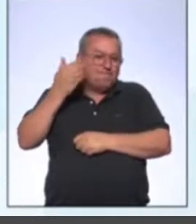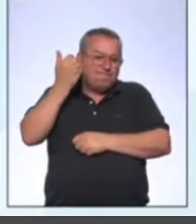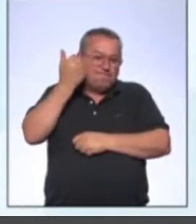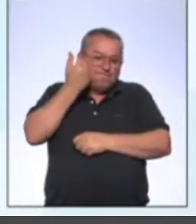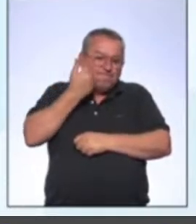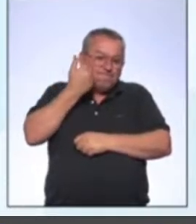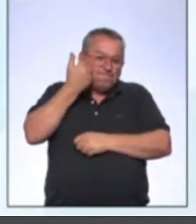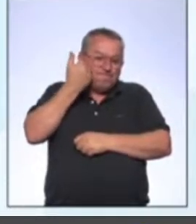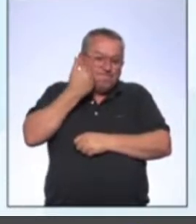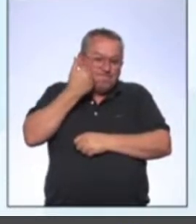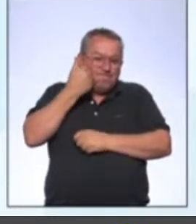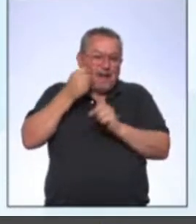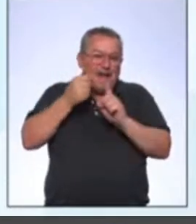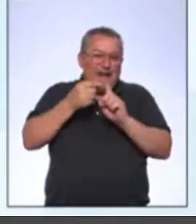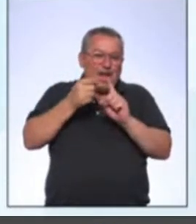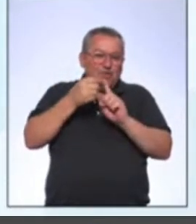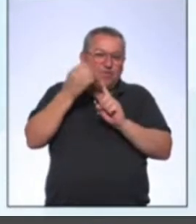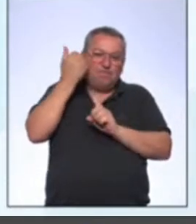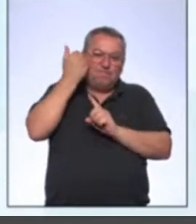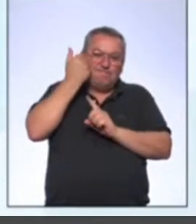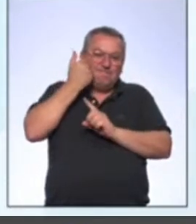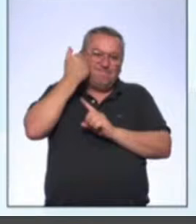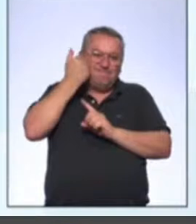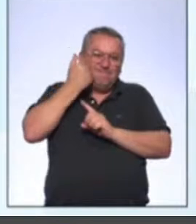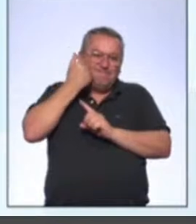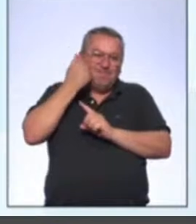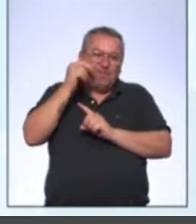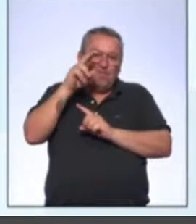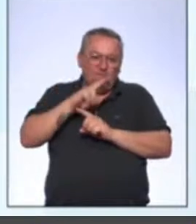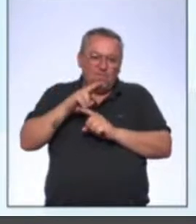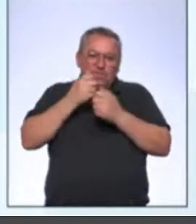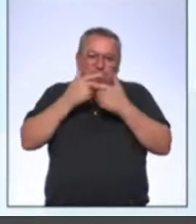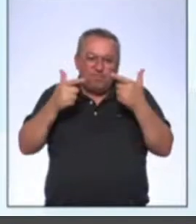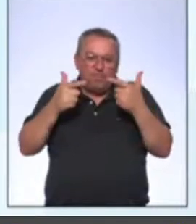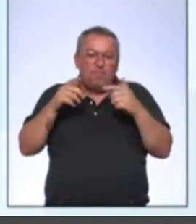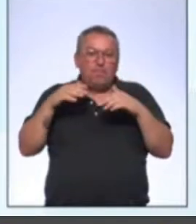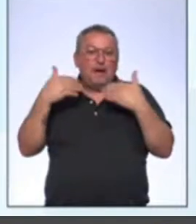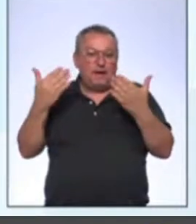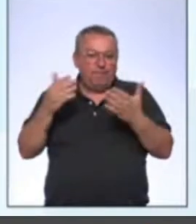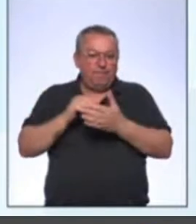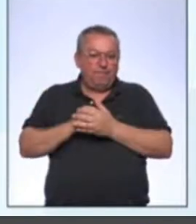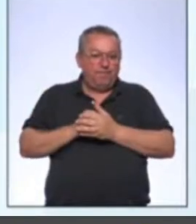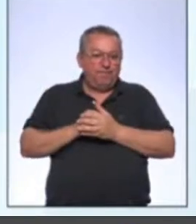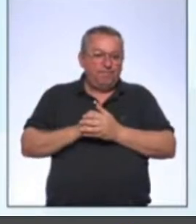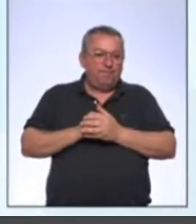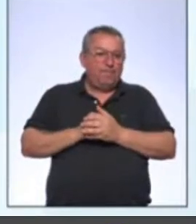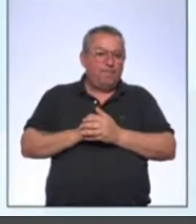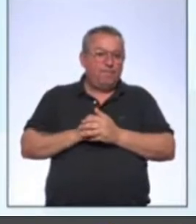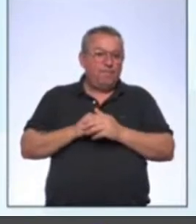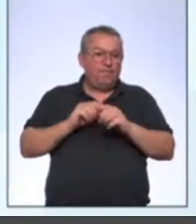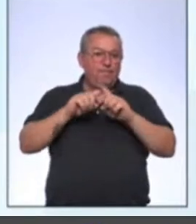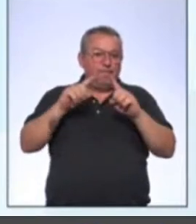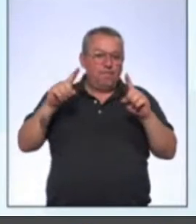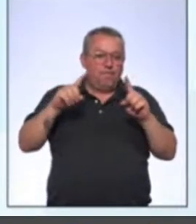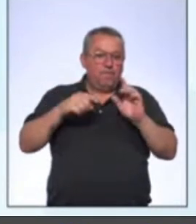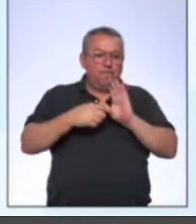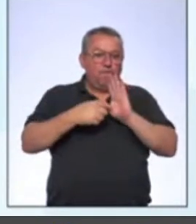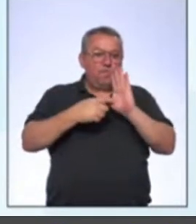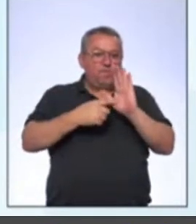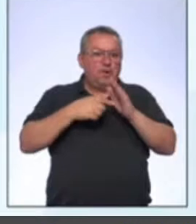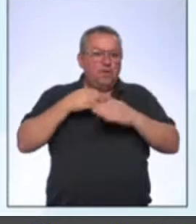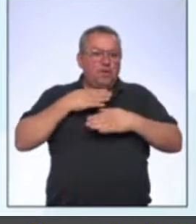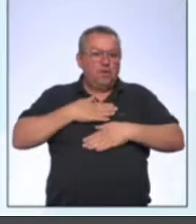A figura de linguagem comparação foi utilizada para... Alternativa A, abrandar o desejo do